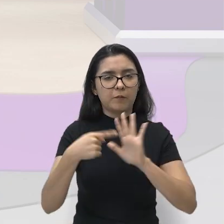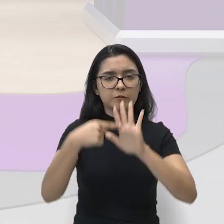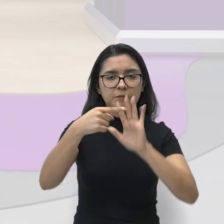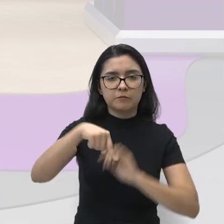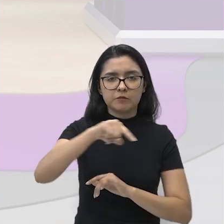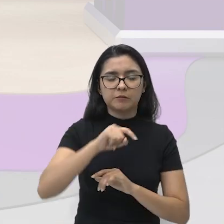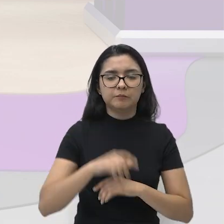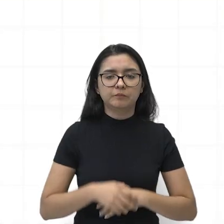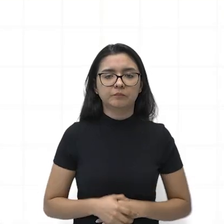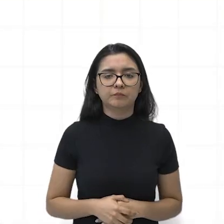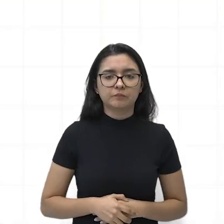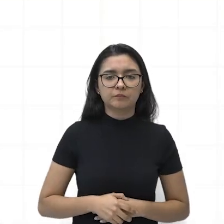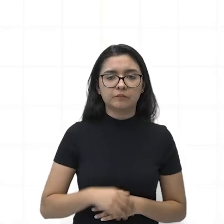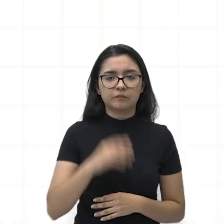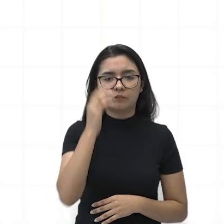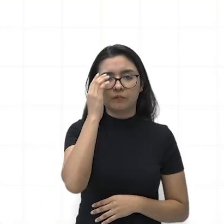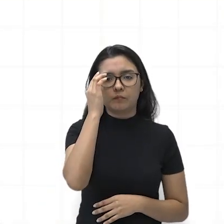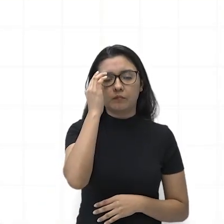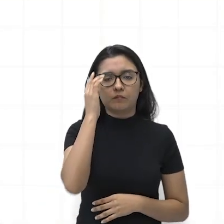mostrar aqui. Vamos lá.